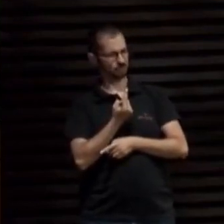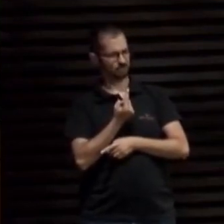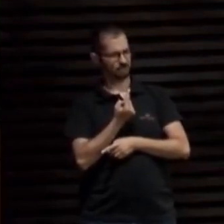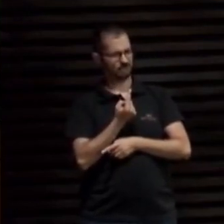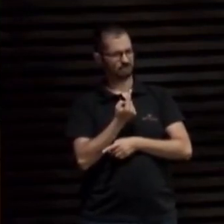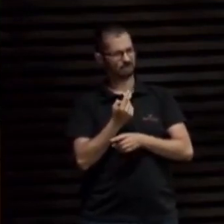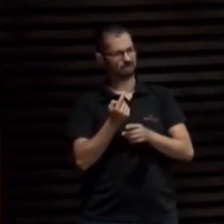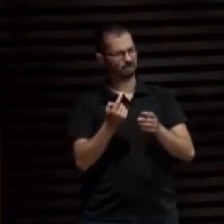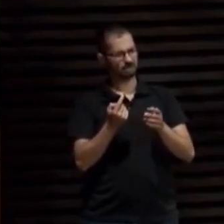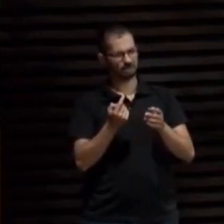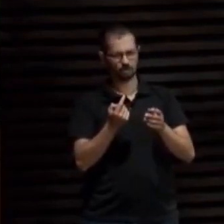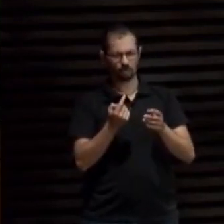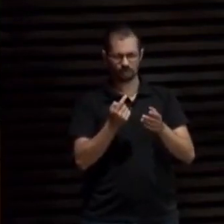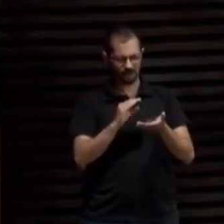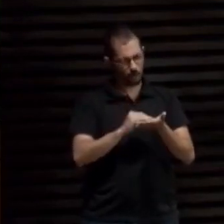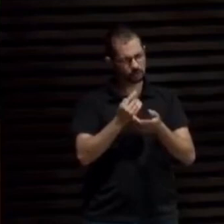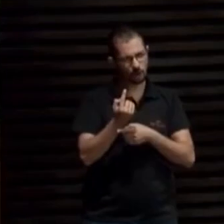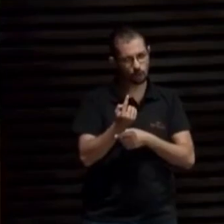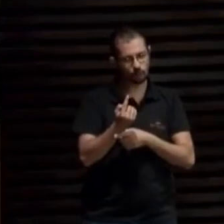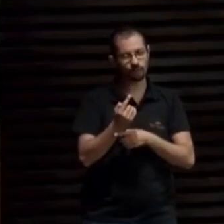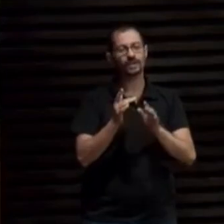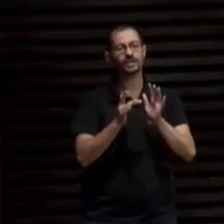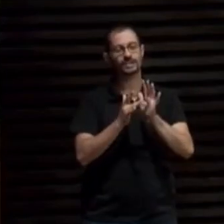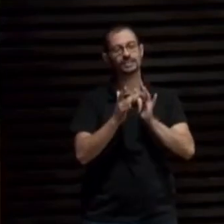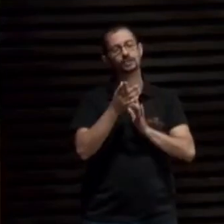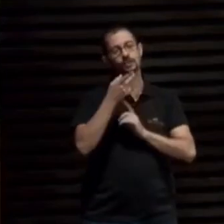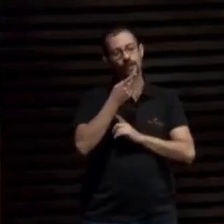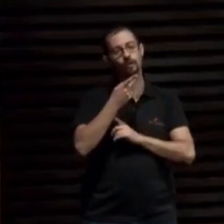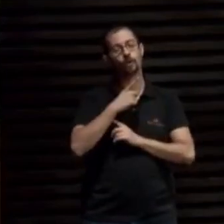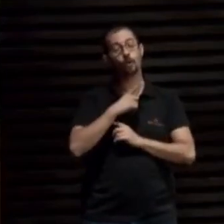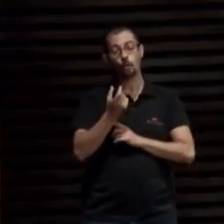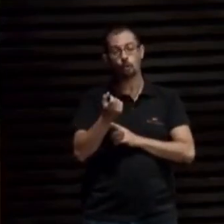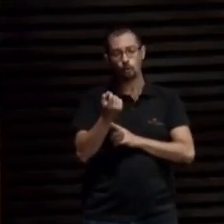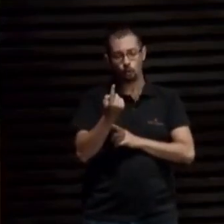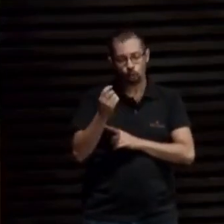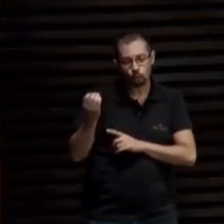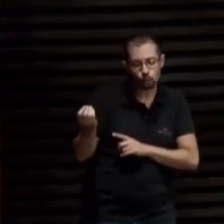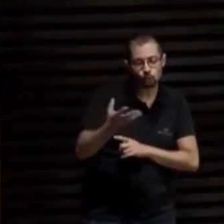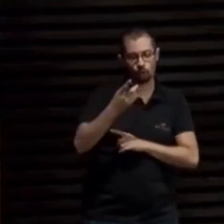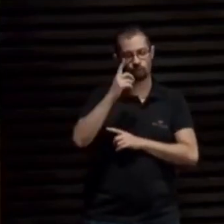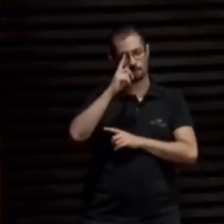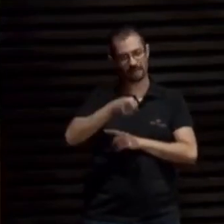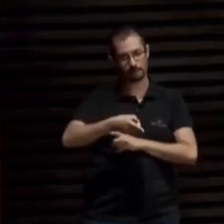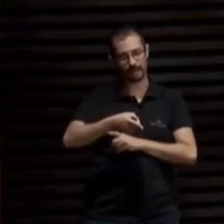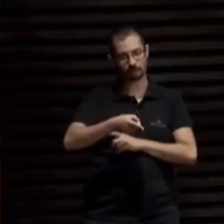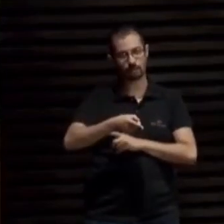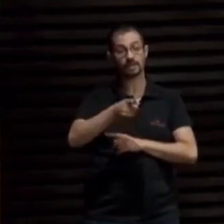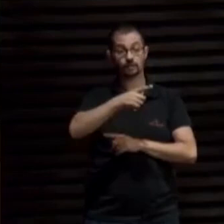Jesus disse: um novo mandamento vos dou, que vos ameis uns aos outros, assim como eu vos